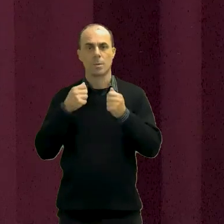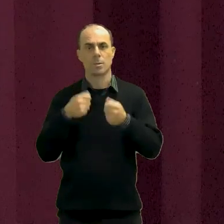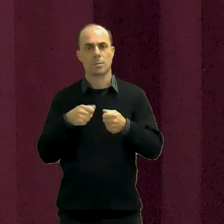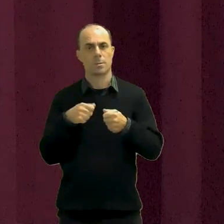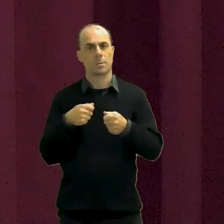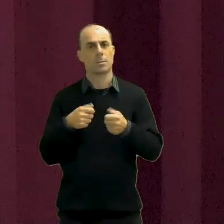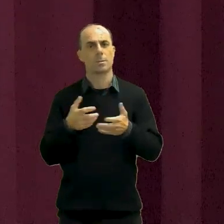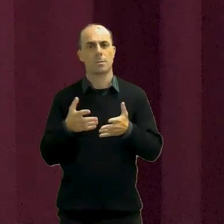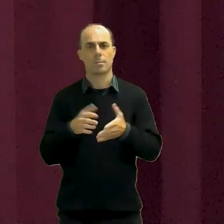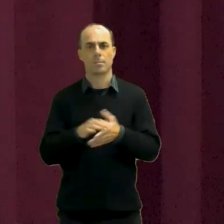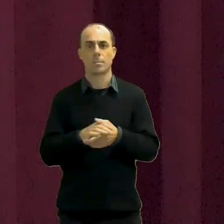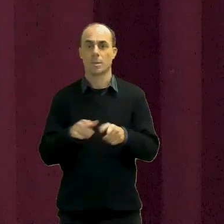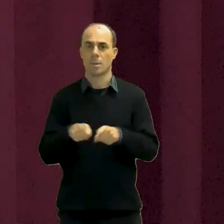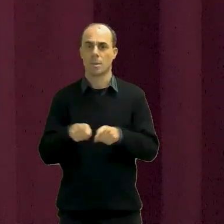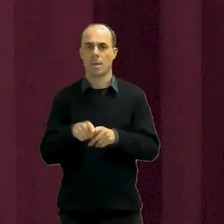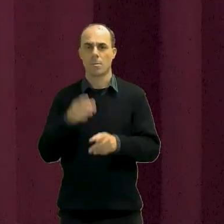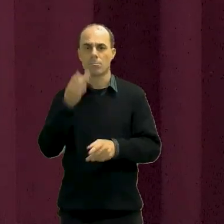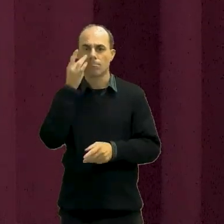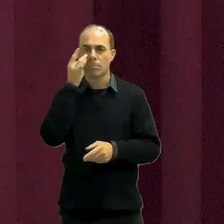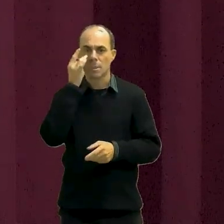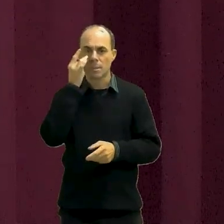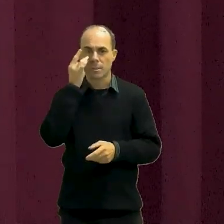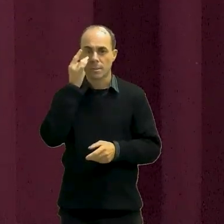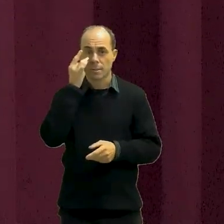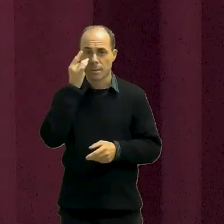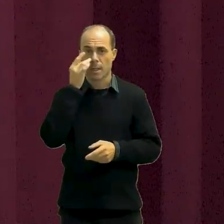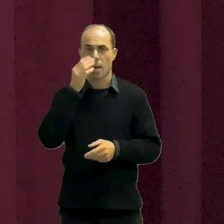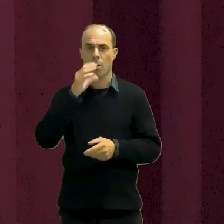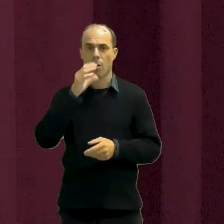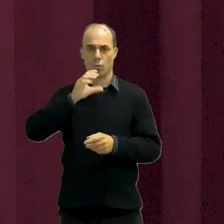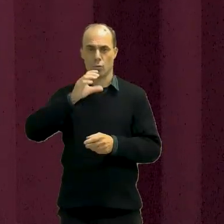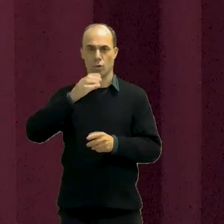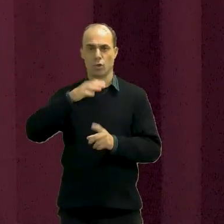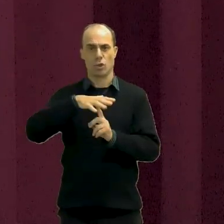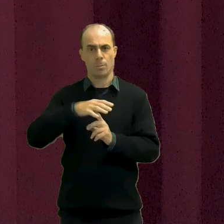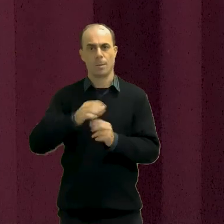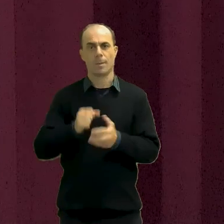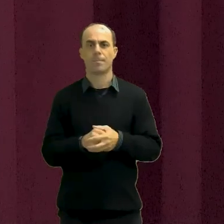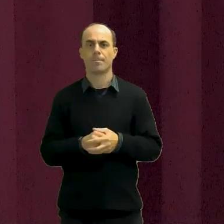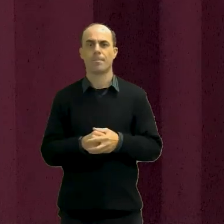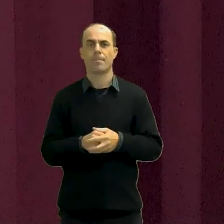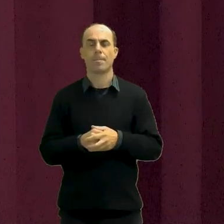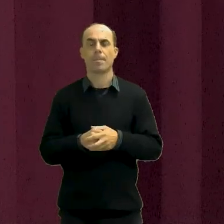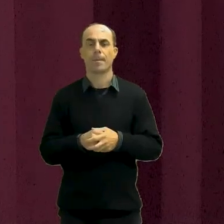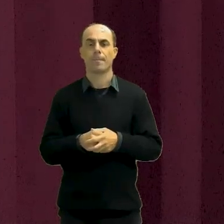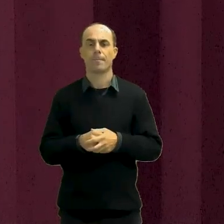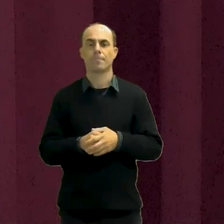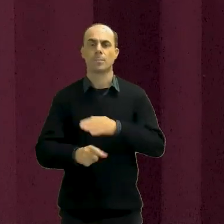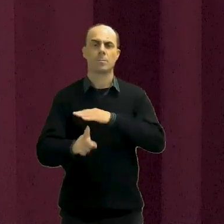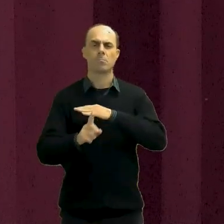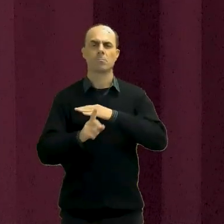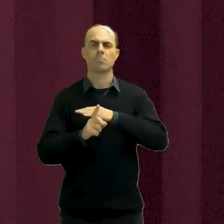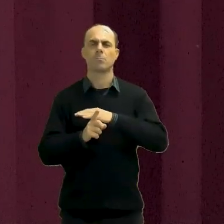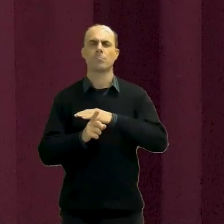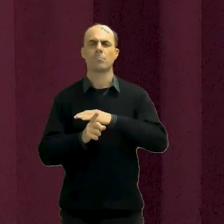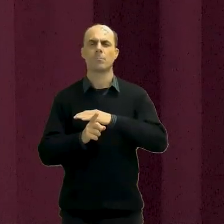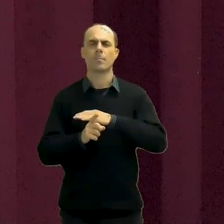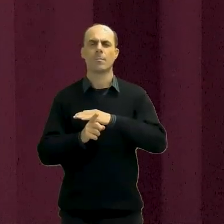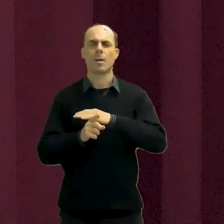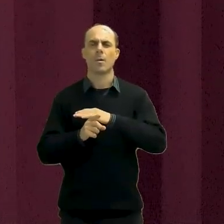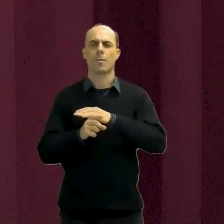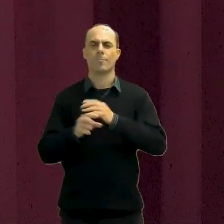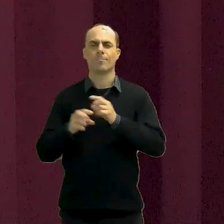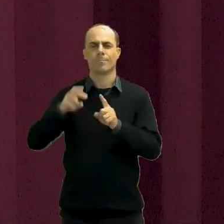atendimento presencial é em Curitiba nós nós eh atendemos eh fica ali do lado do Museu Oscar